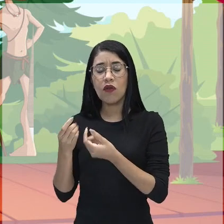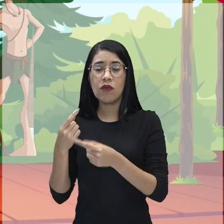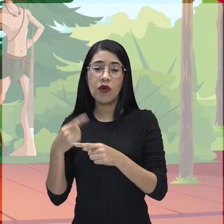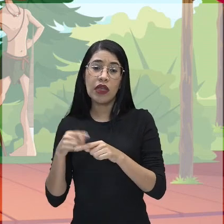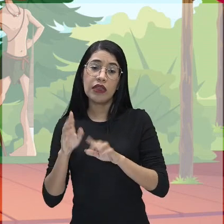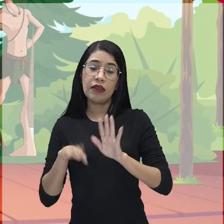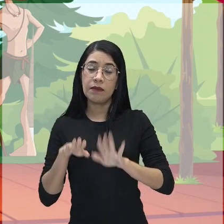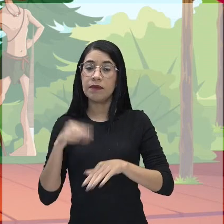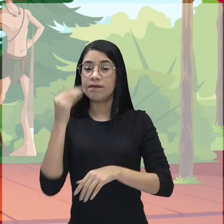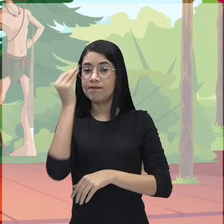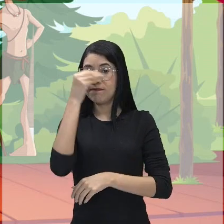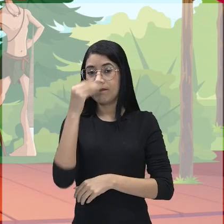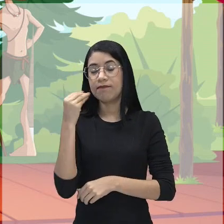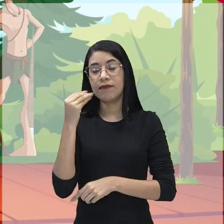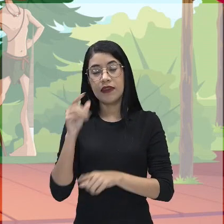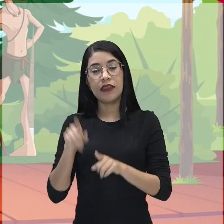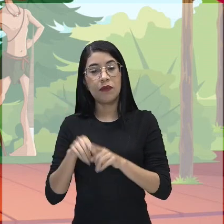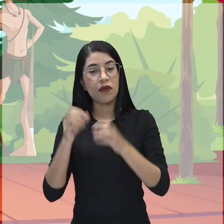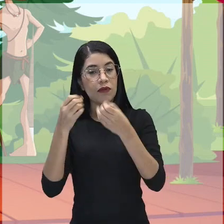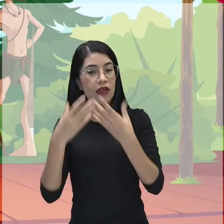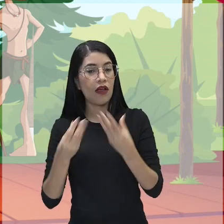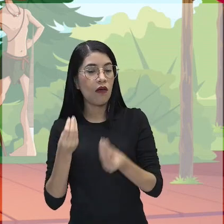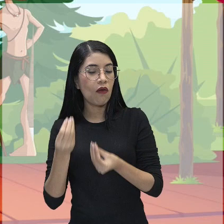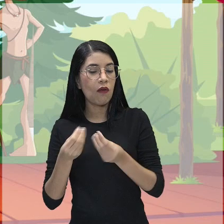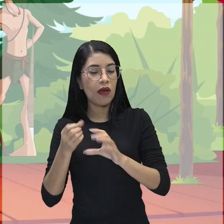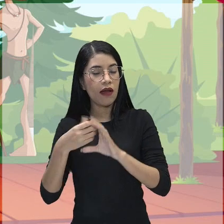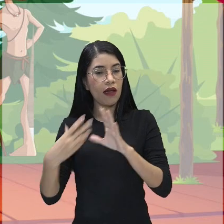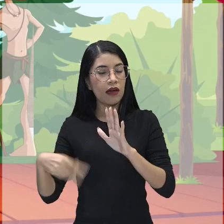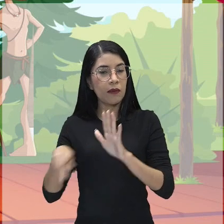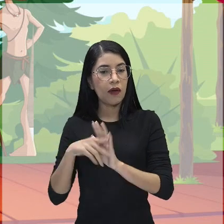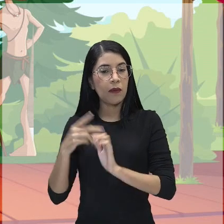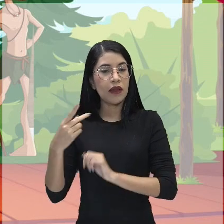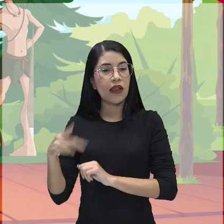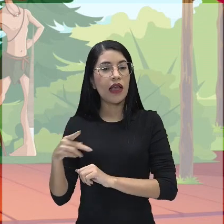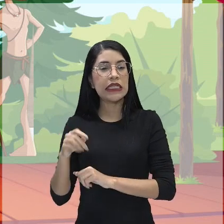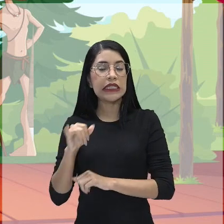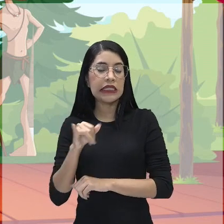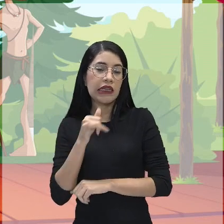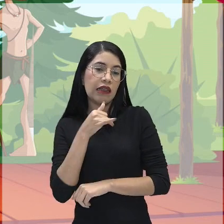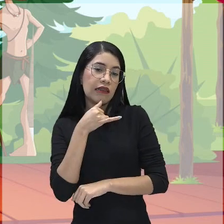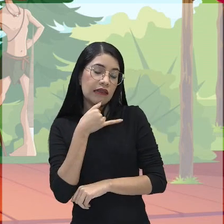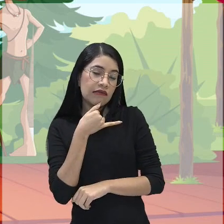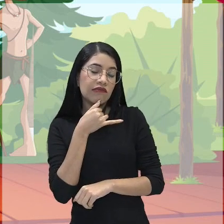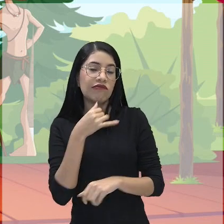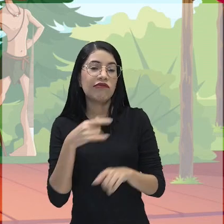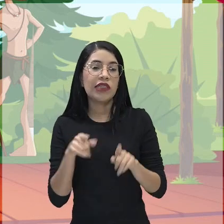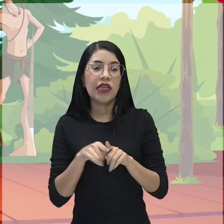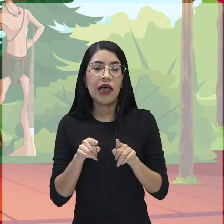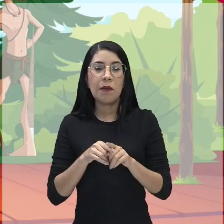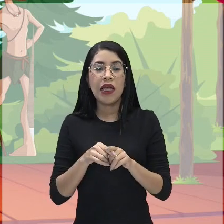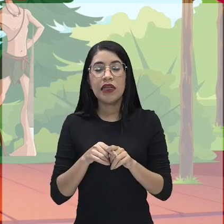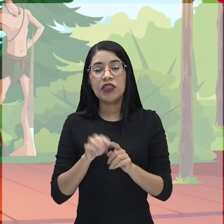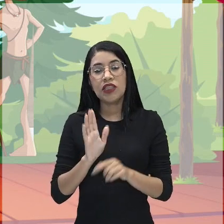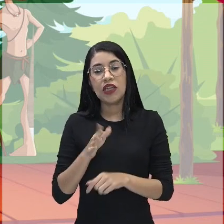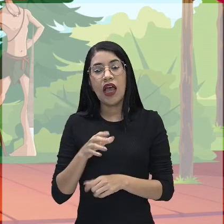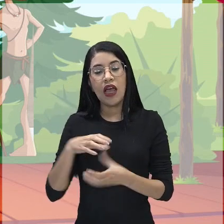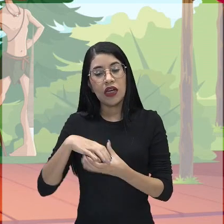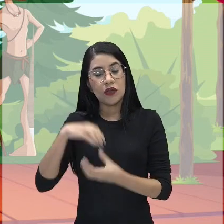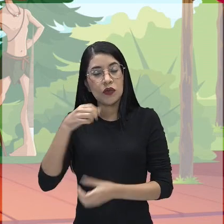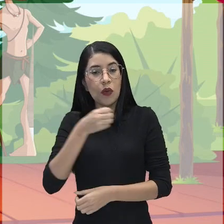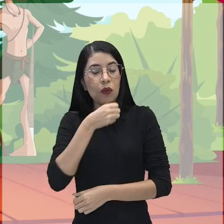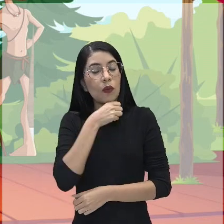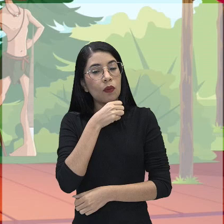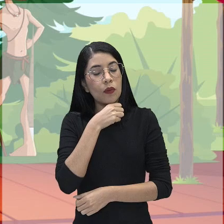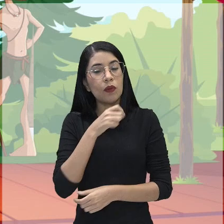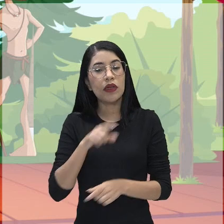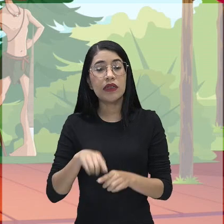maquiagem vai dizer isso. Vai dizer se ele é um personagem jovem, se ele é um personagem triste, se ele já um senhor de idade, certo?